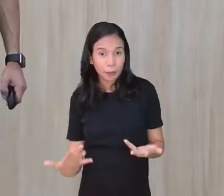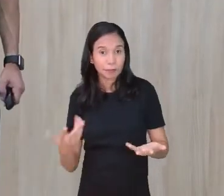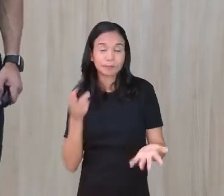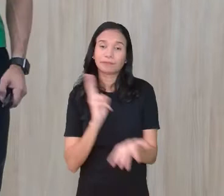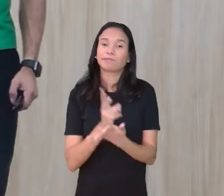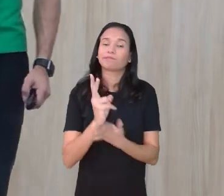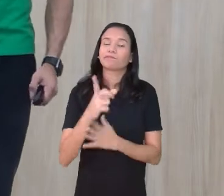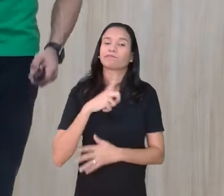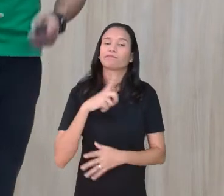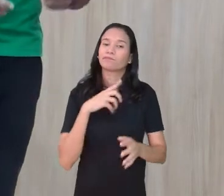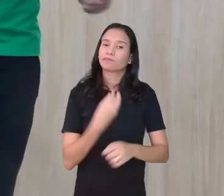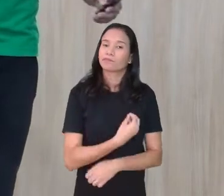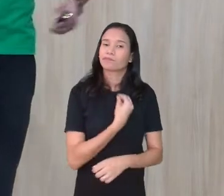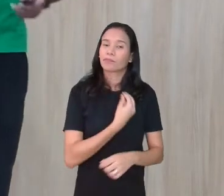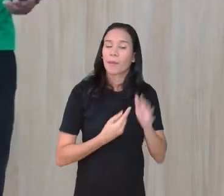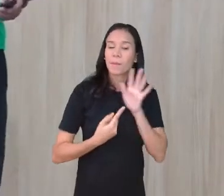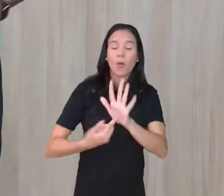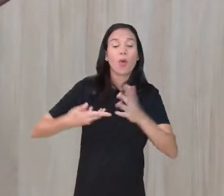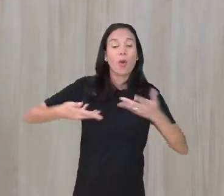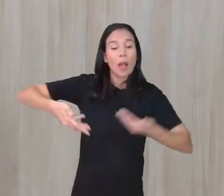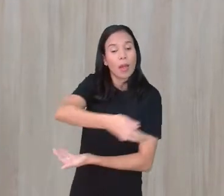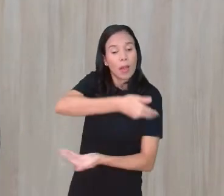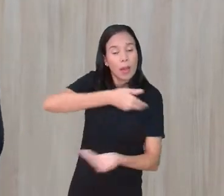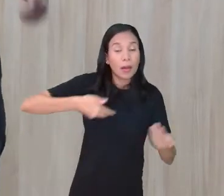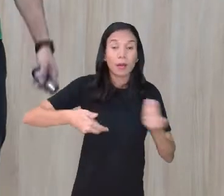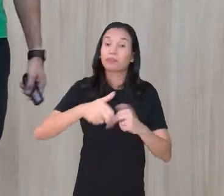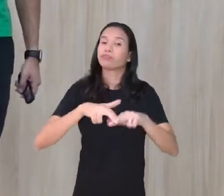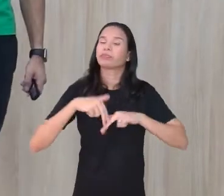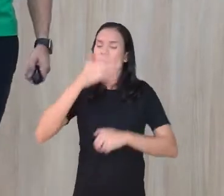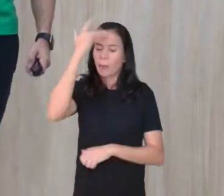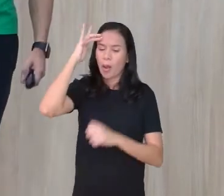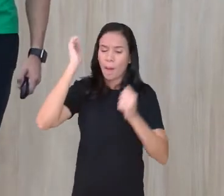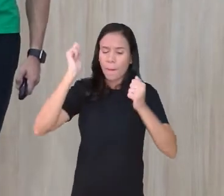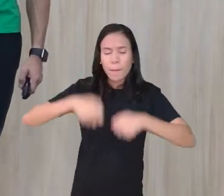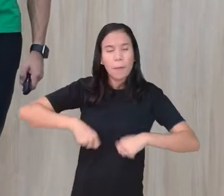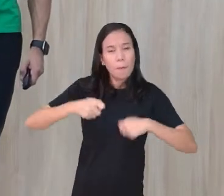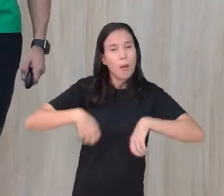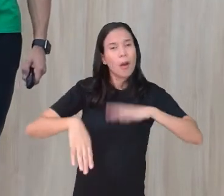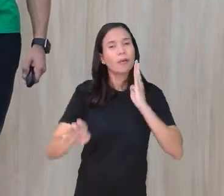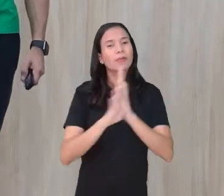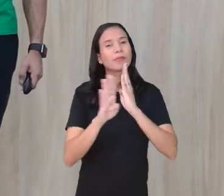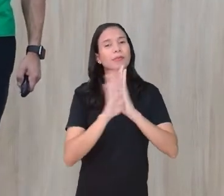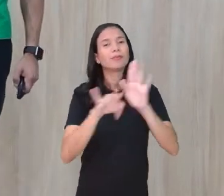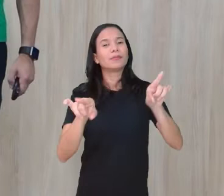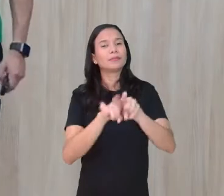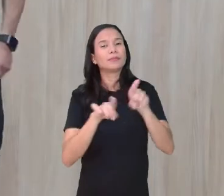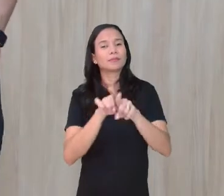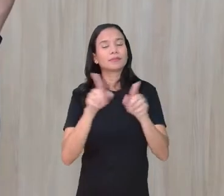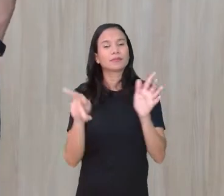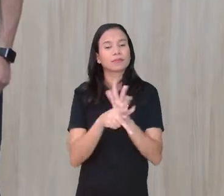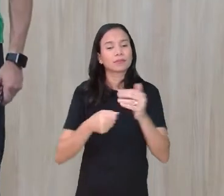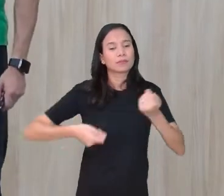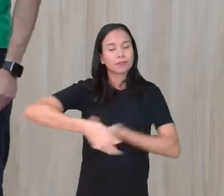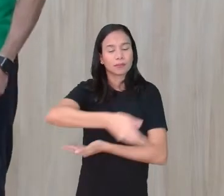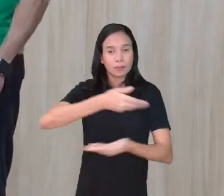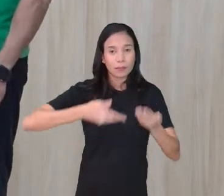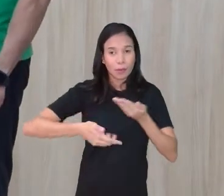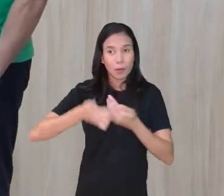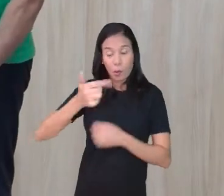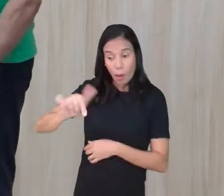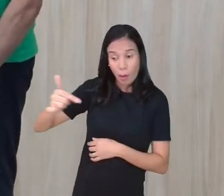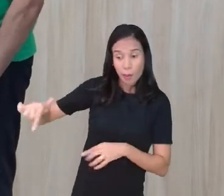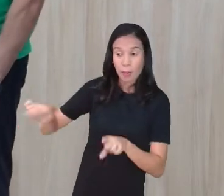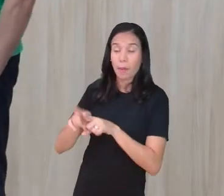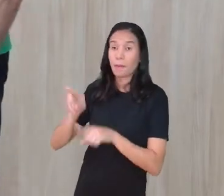sempre está indicado aí essas relações e você pode encontrar também essas relações, tá? Para as outras